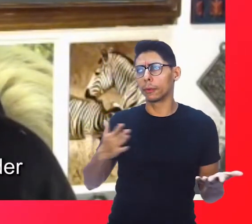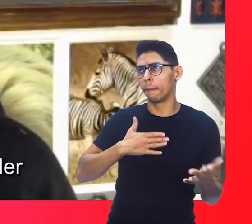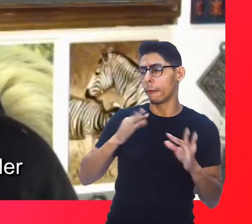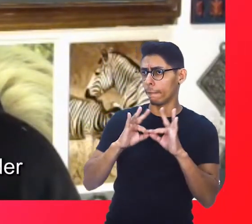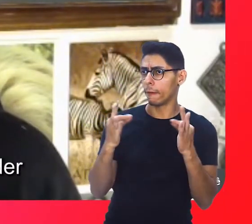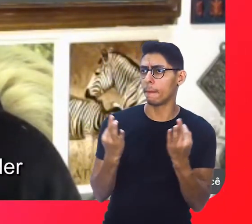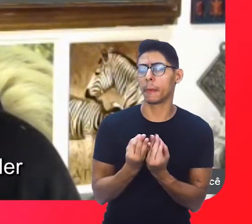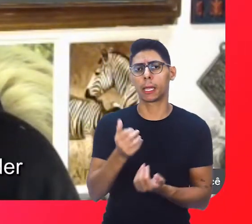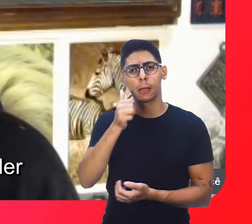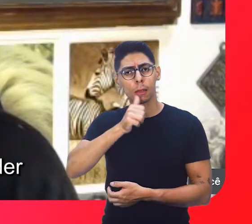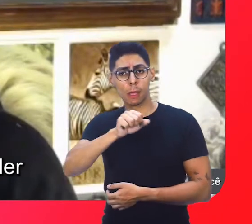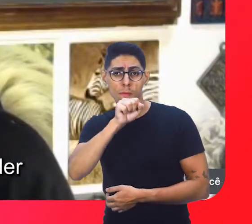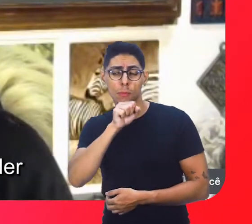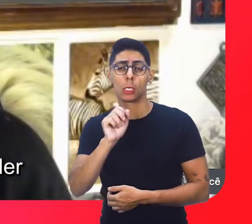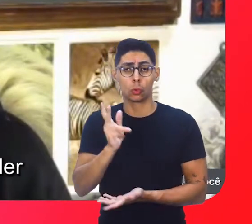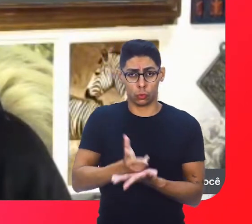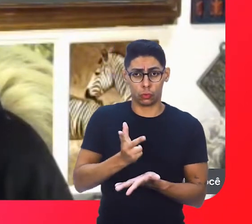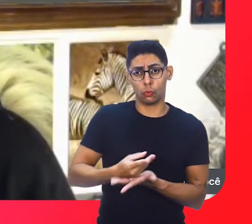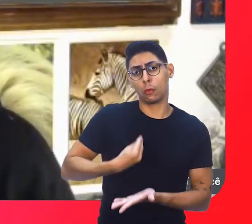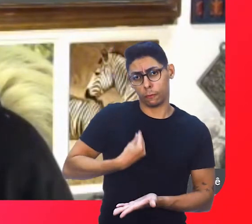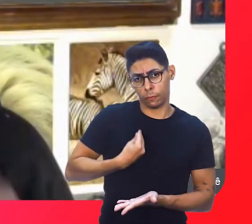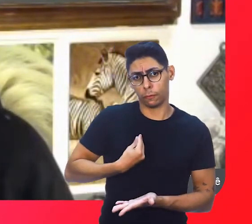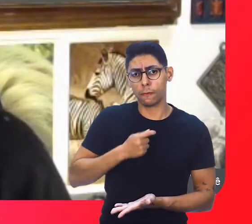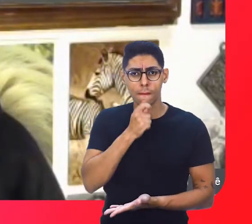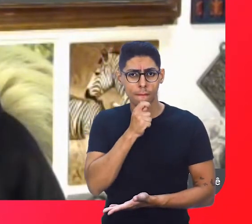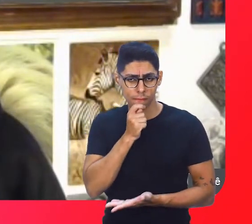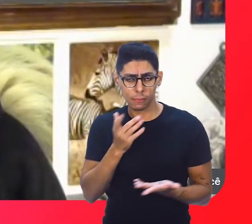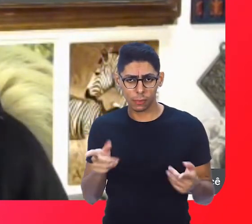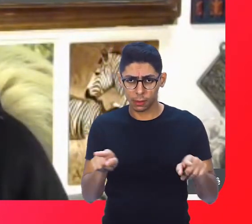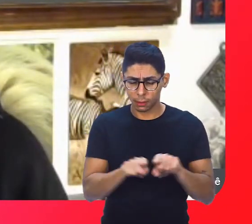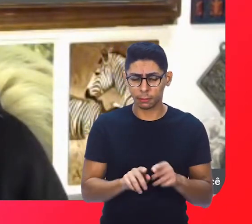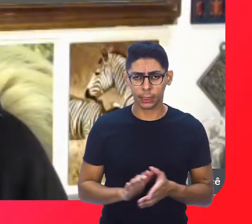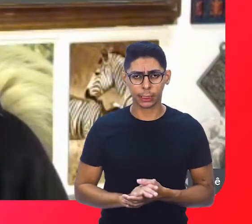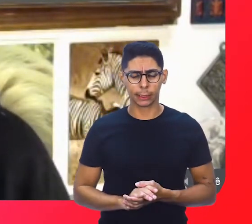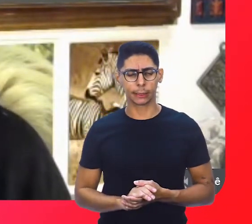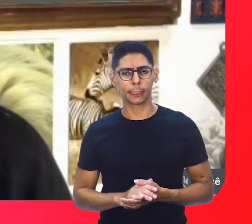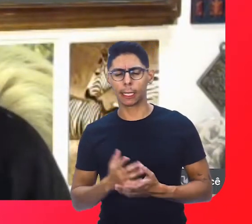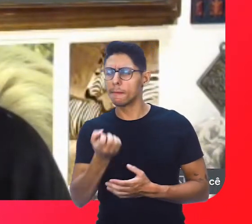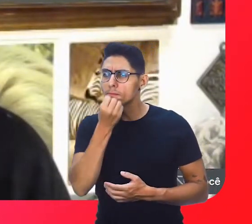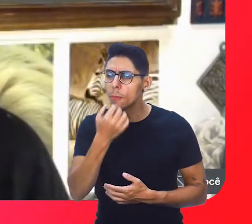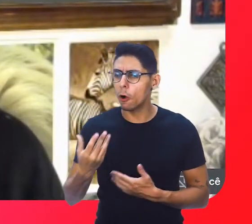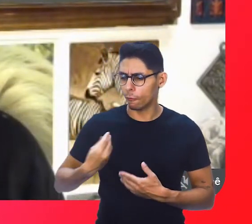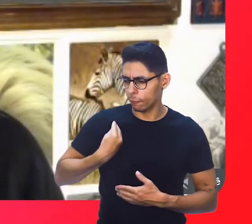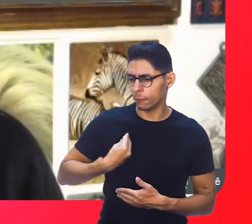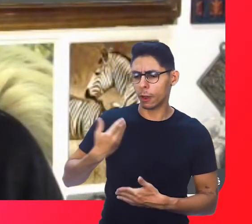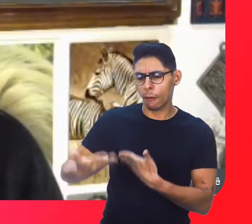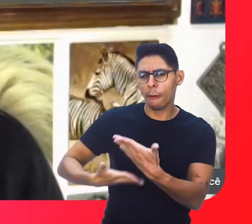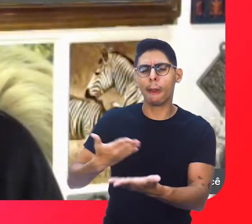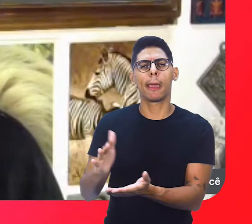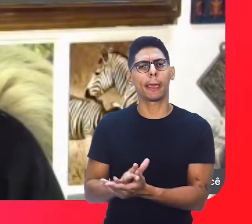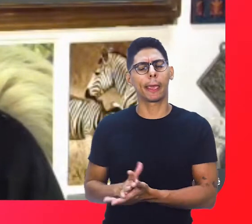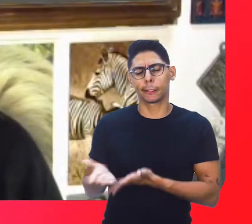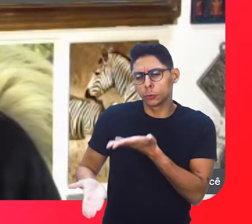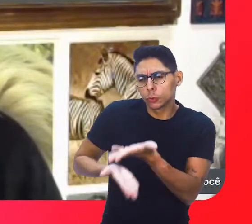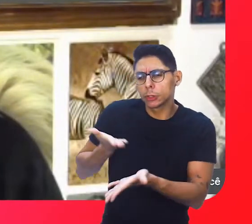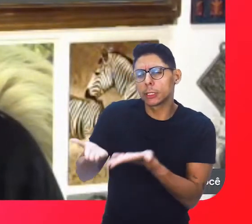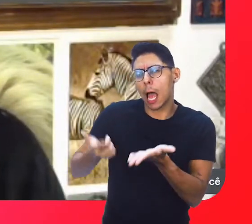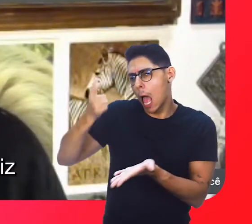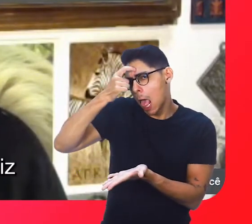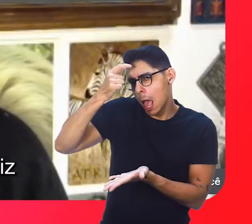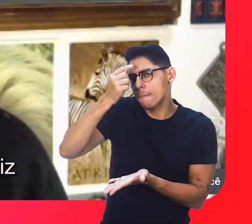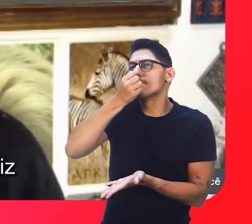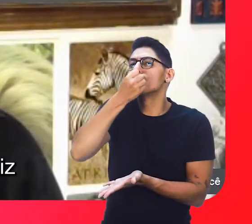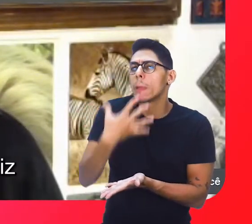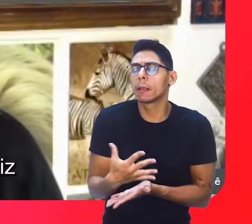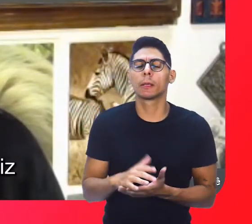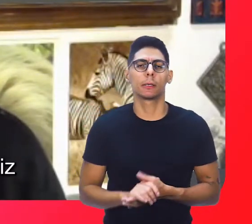poder conviver com uma mãe maravilhosa, interessante como ela é, super assim, bem cuidada, cabeça boa.